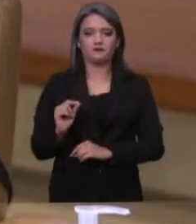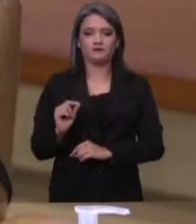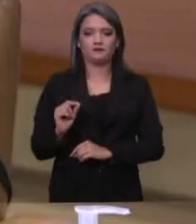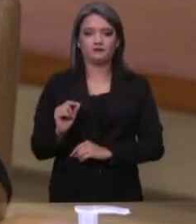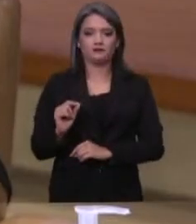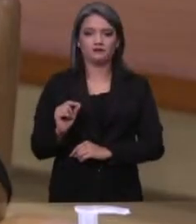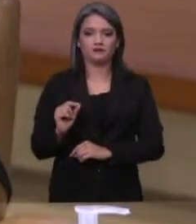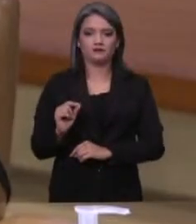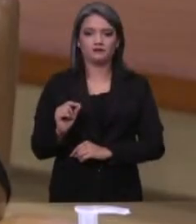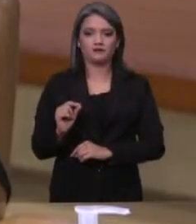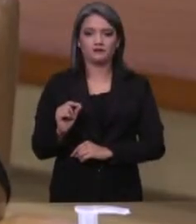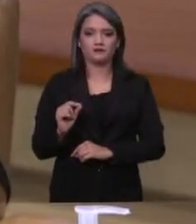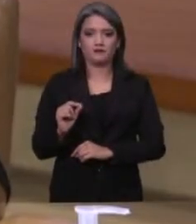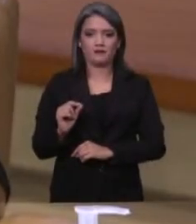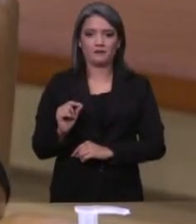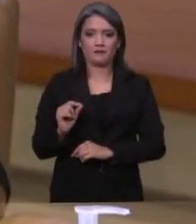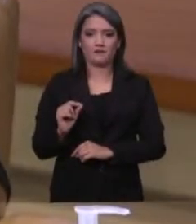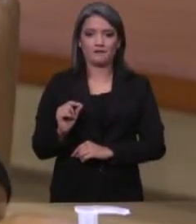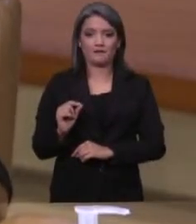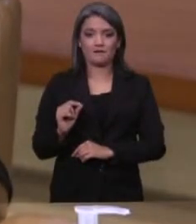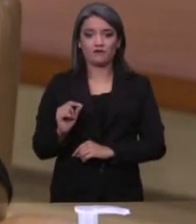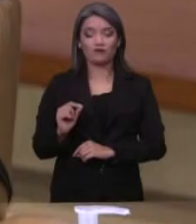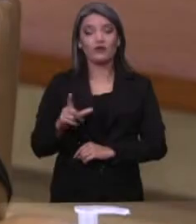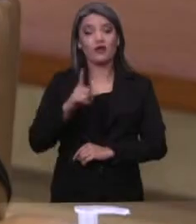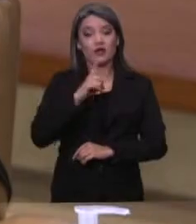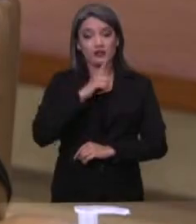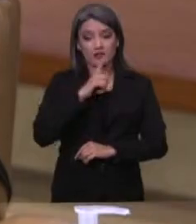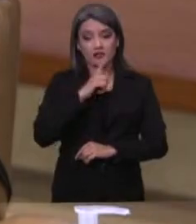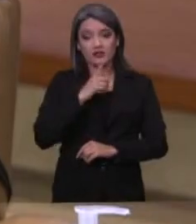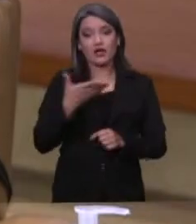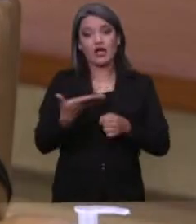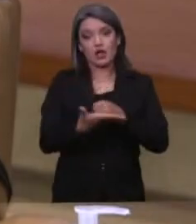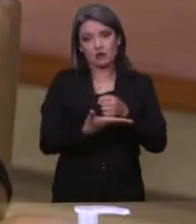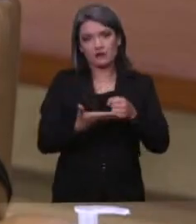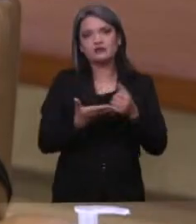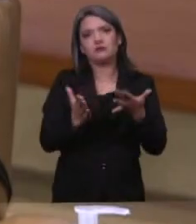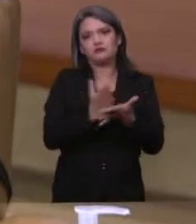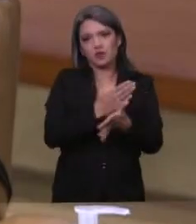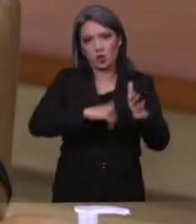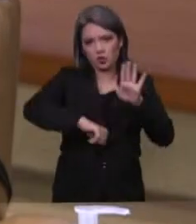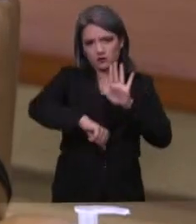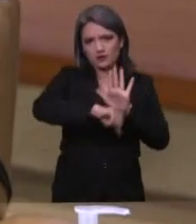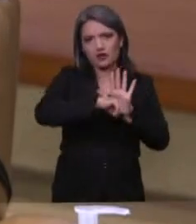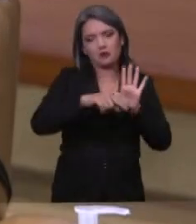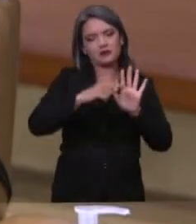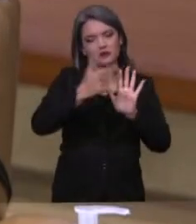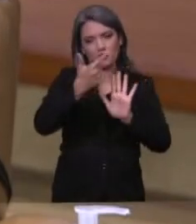de um lado aqui, há sim um princípio de absorção nesses ilícitos.